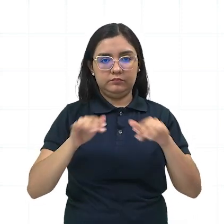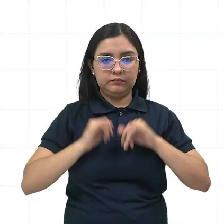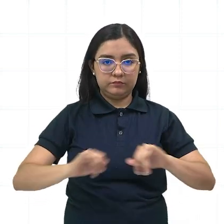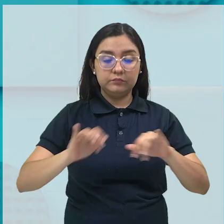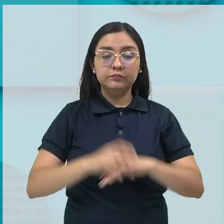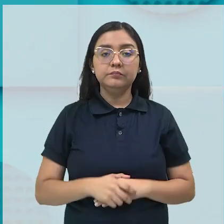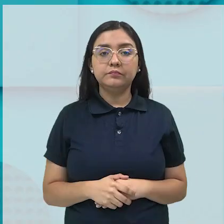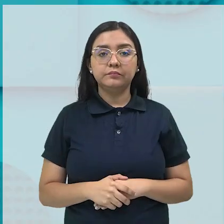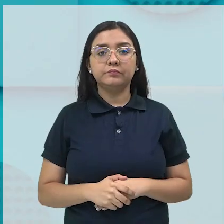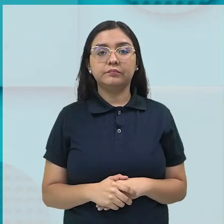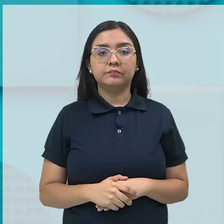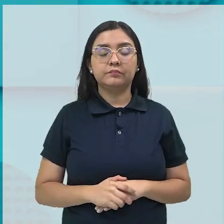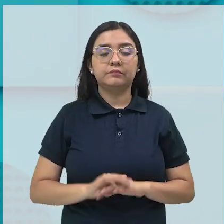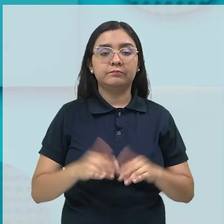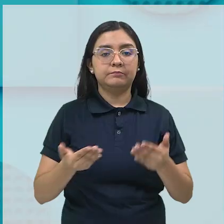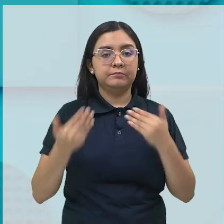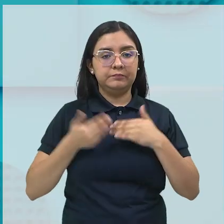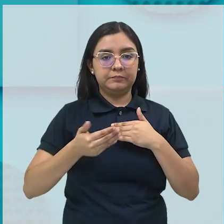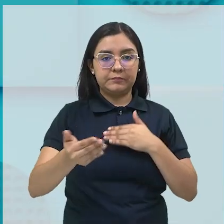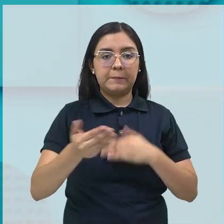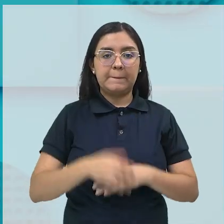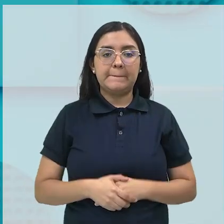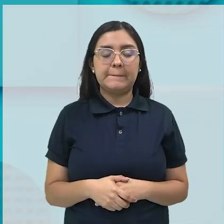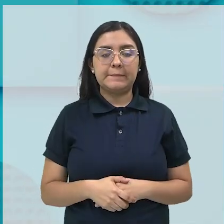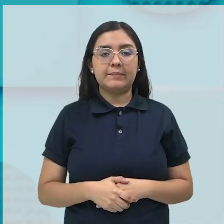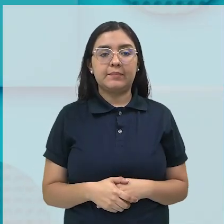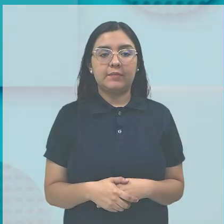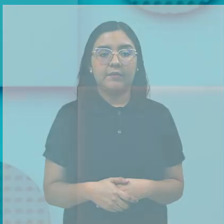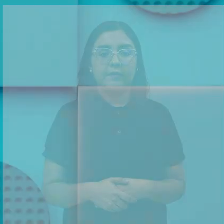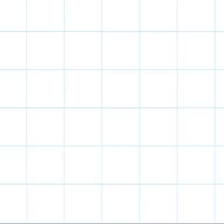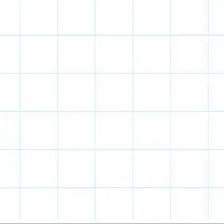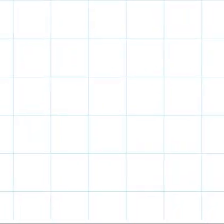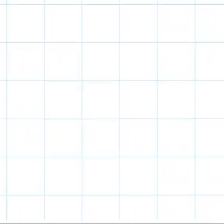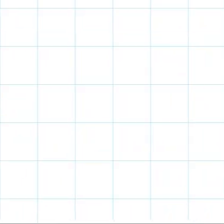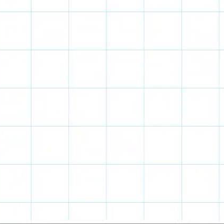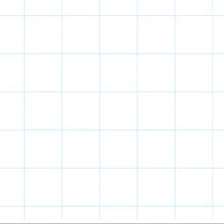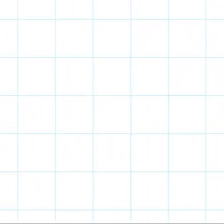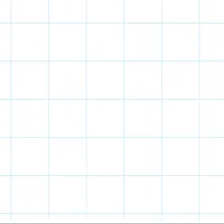circulação. Vamos então à nossa aula de hoje.